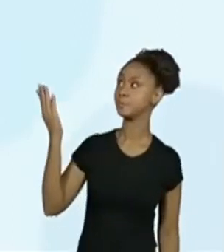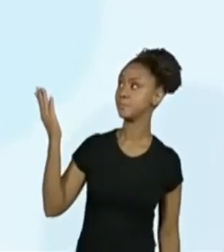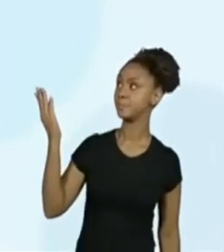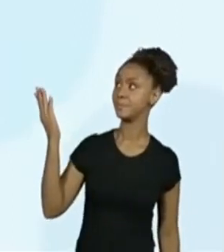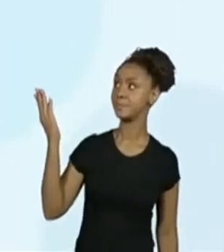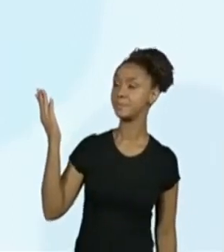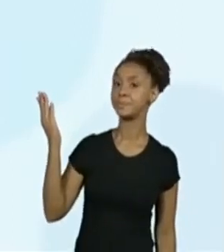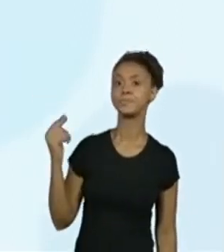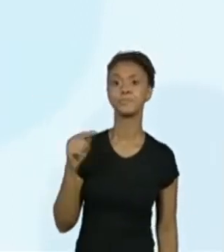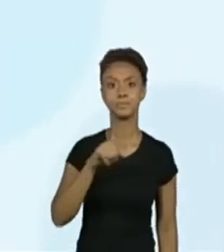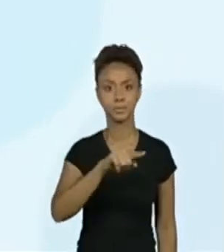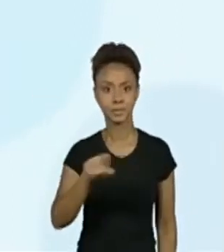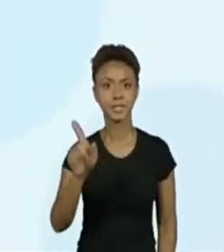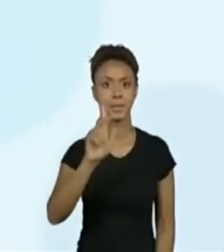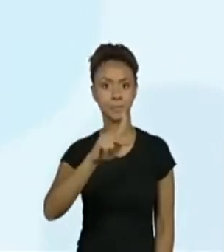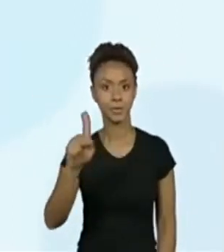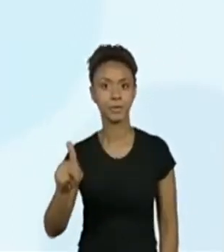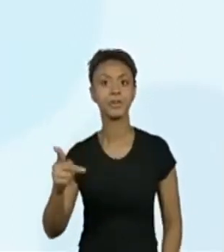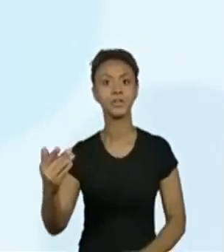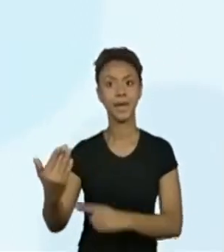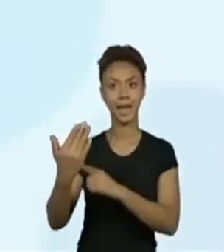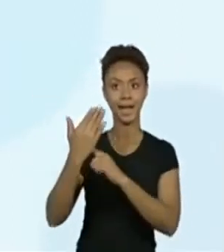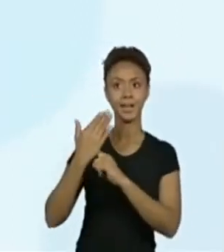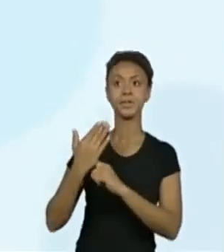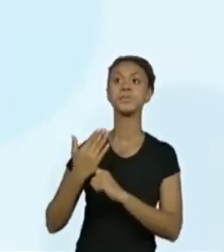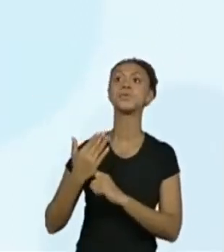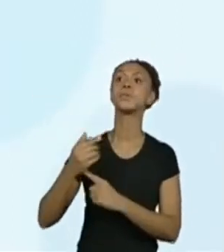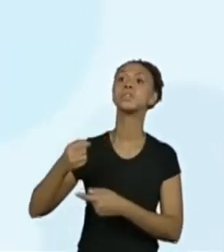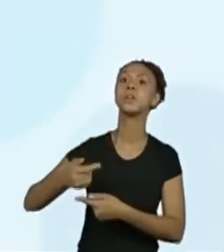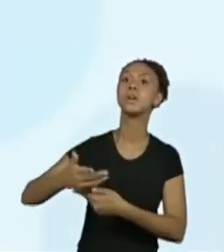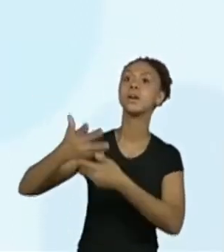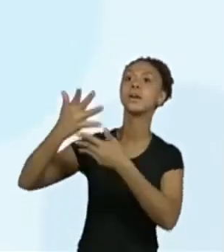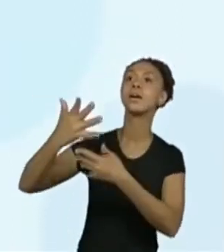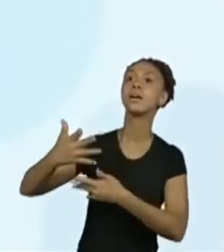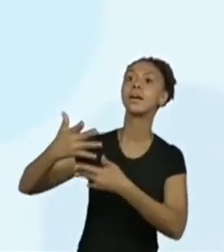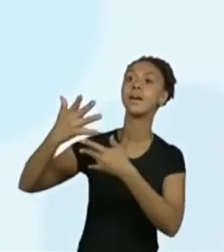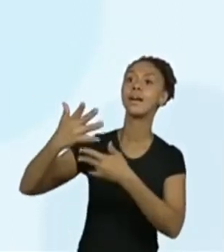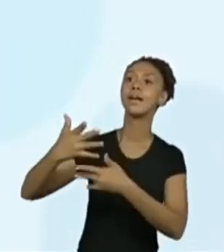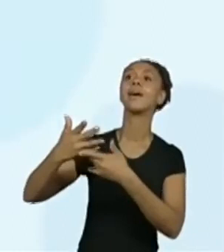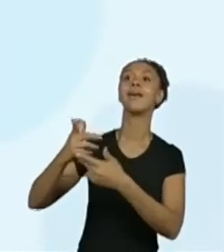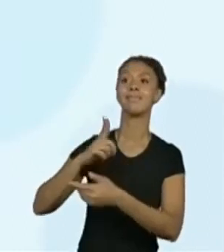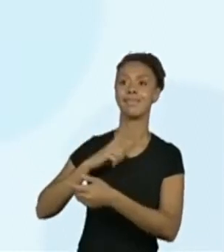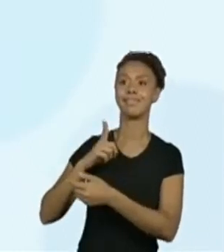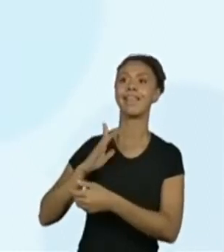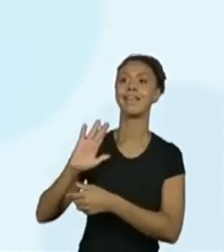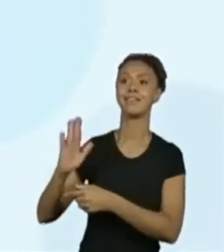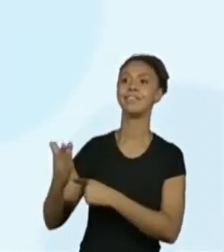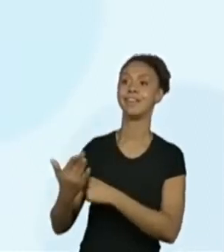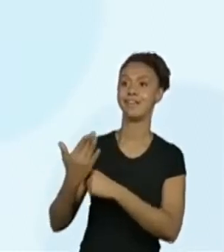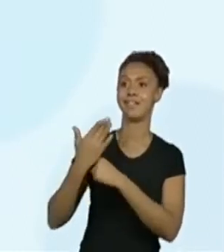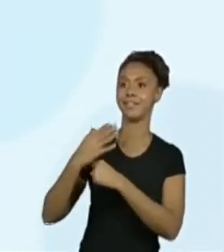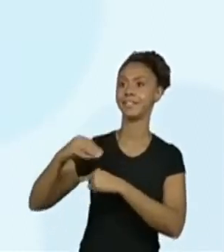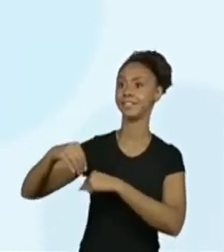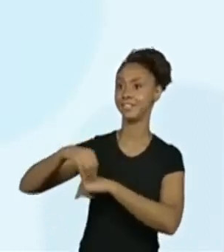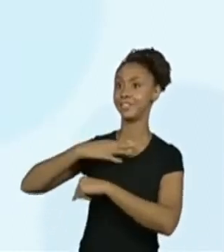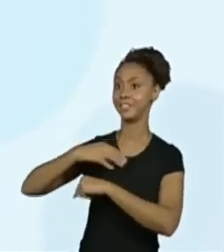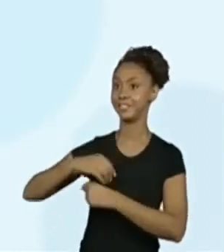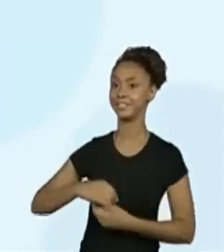Professores, nos ajudem. Já apareceu ali uma contribuição de alguns colegas nossos. Bola